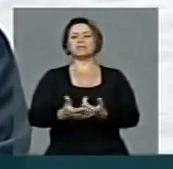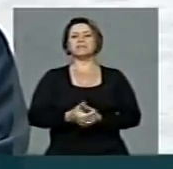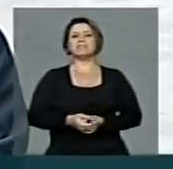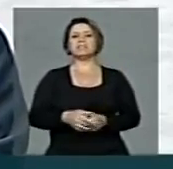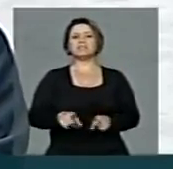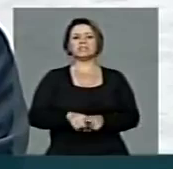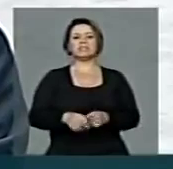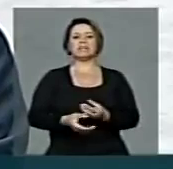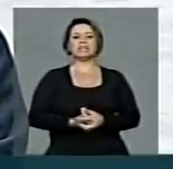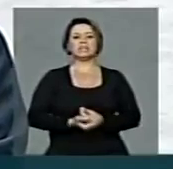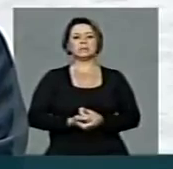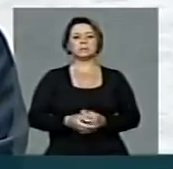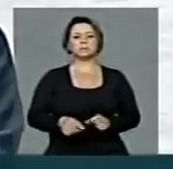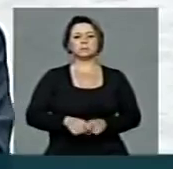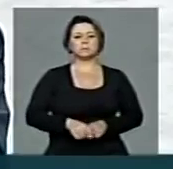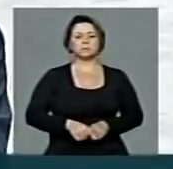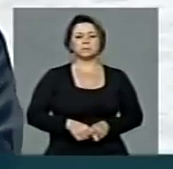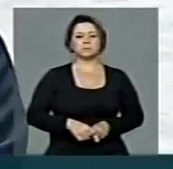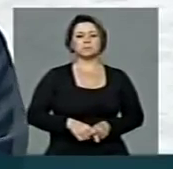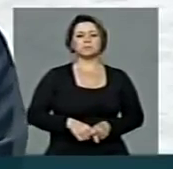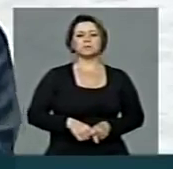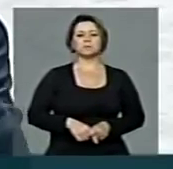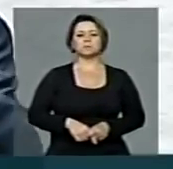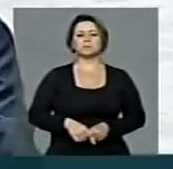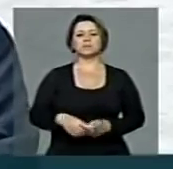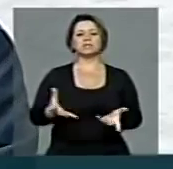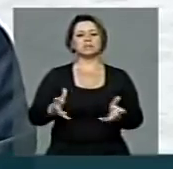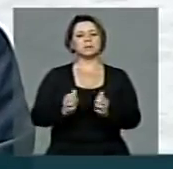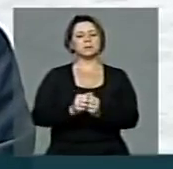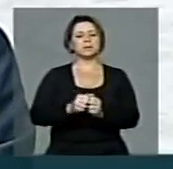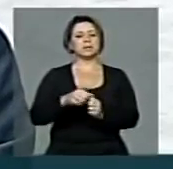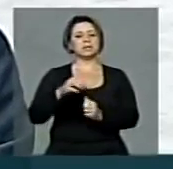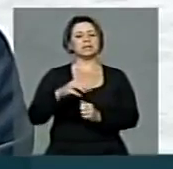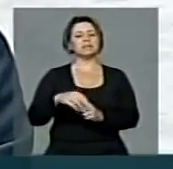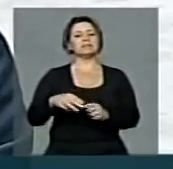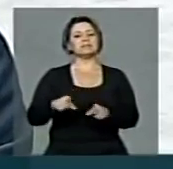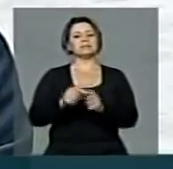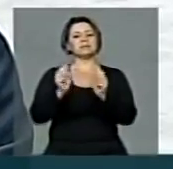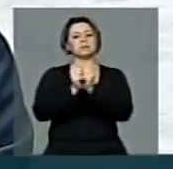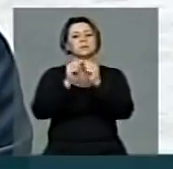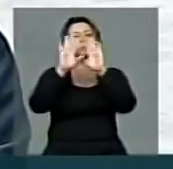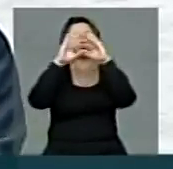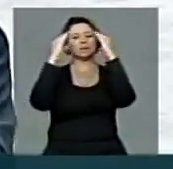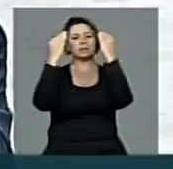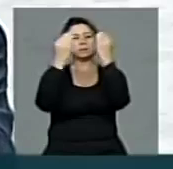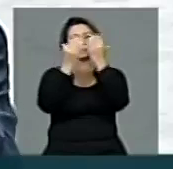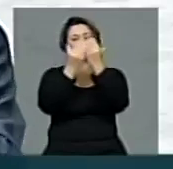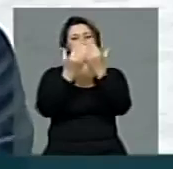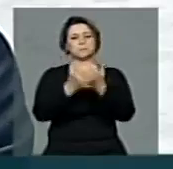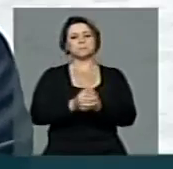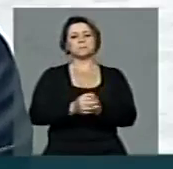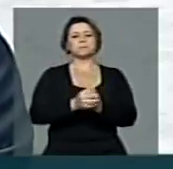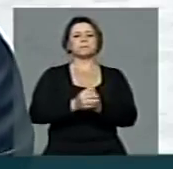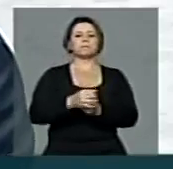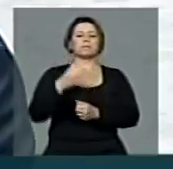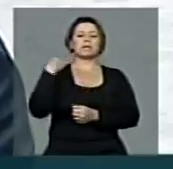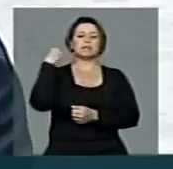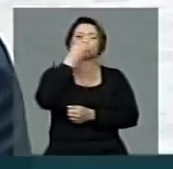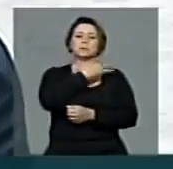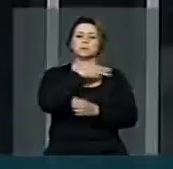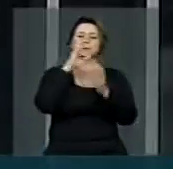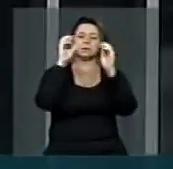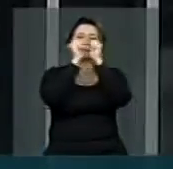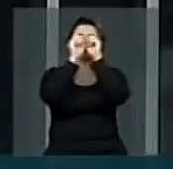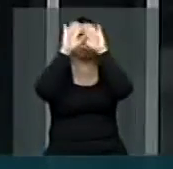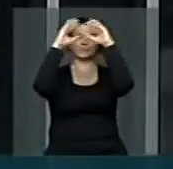posso esquecer minha madrinha, Nossa Senhora, e com ele está lá no céu. E com ela, ele está lá no céu.